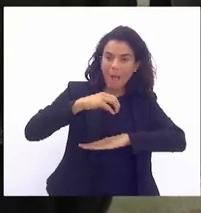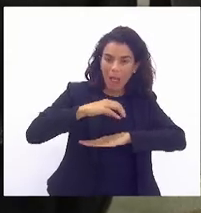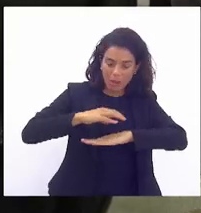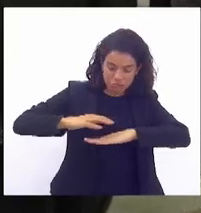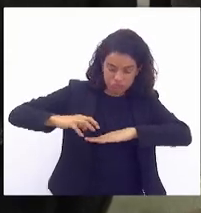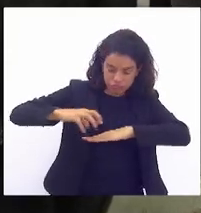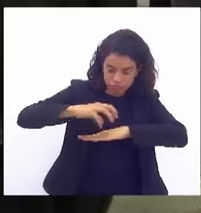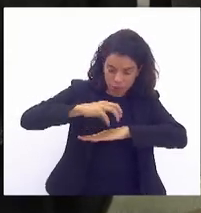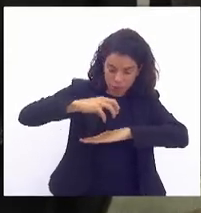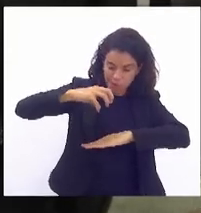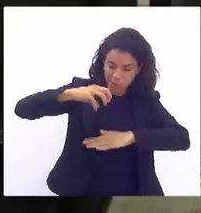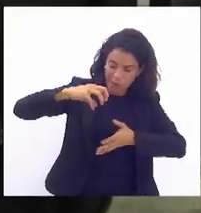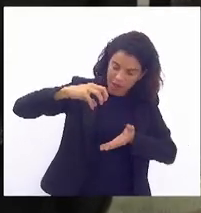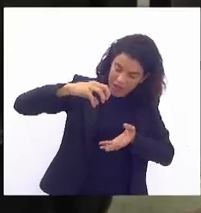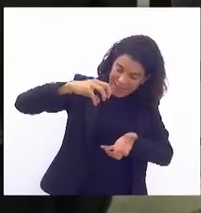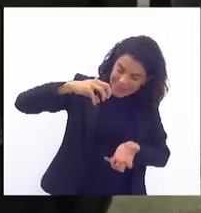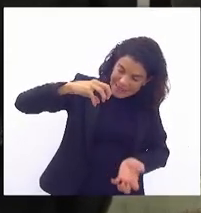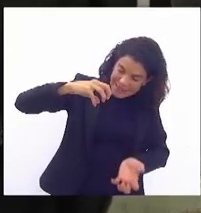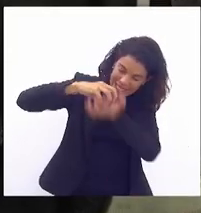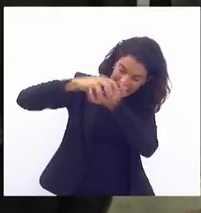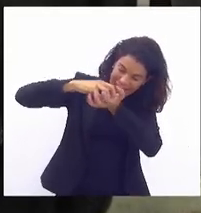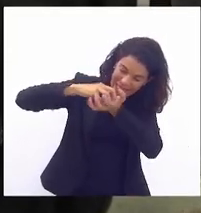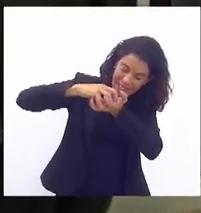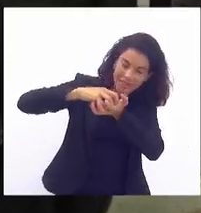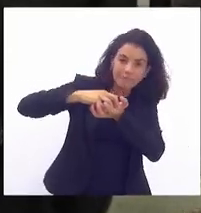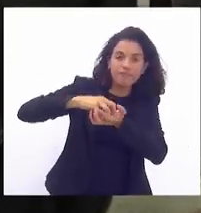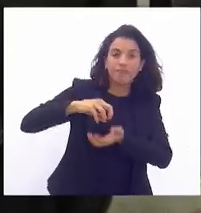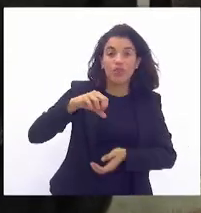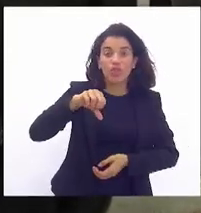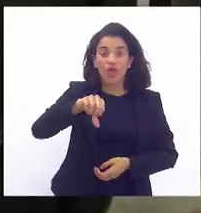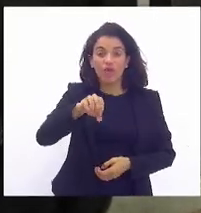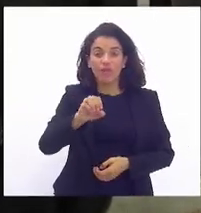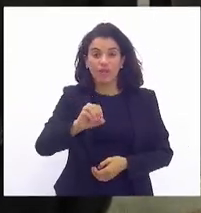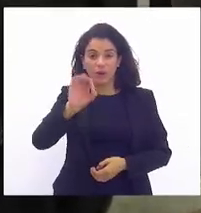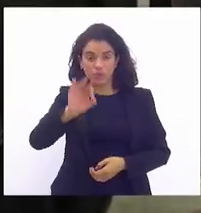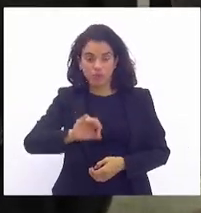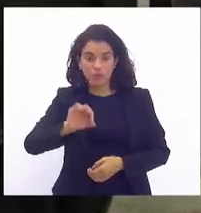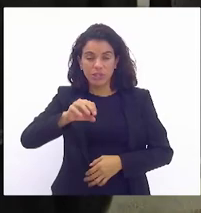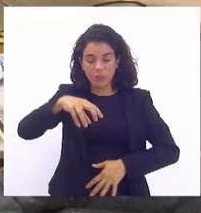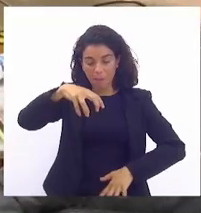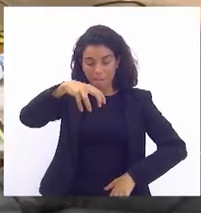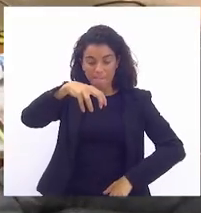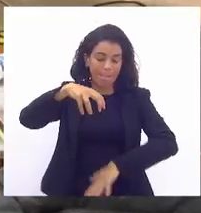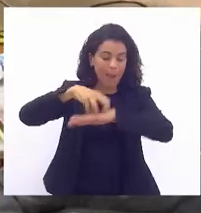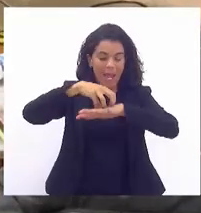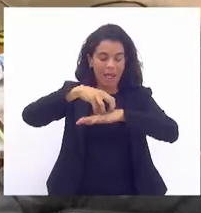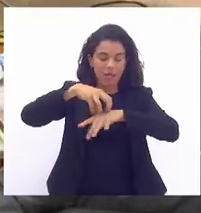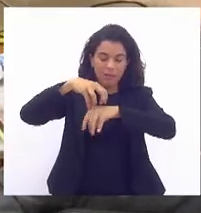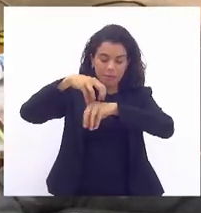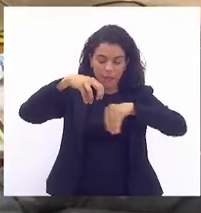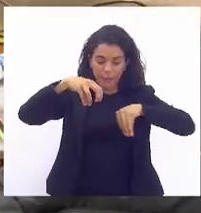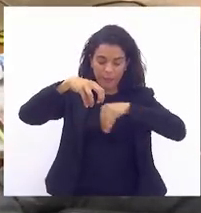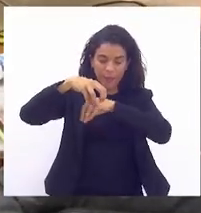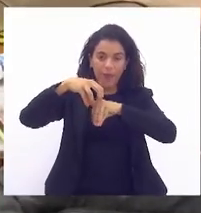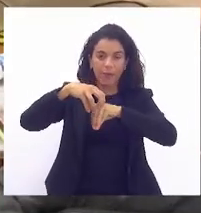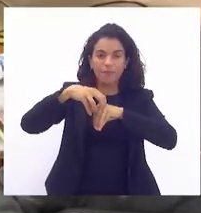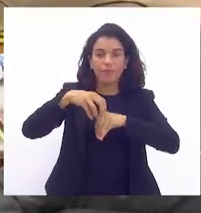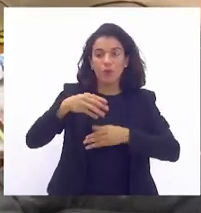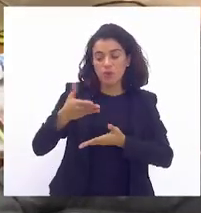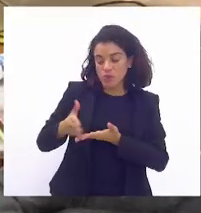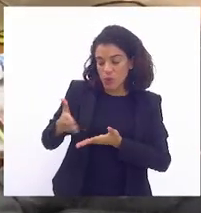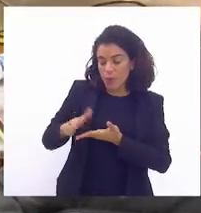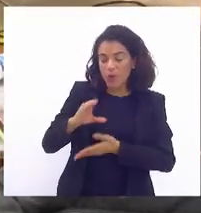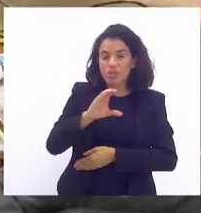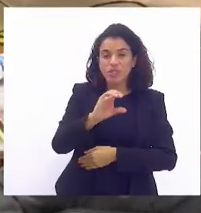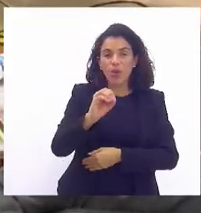monte de poeira. Mais de 90% ficou grudado no imã, o resto é CO2. O